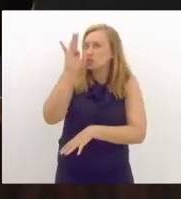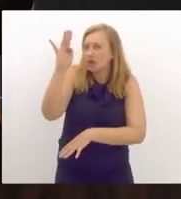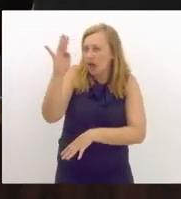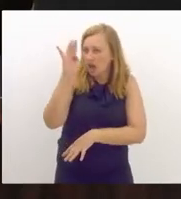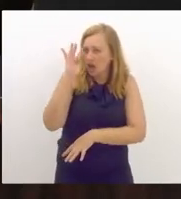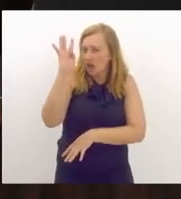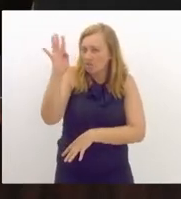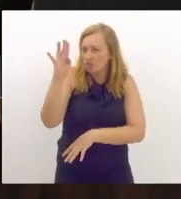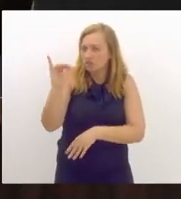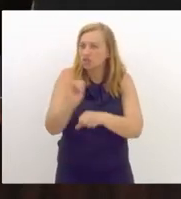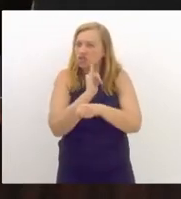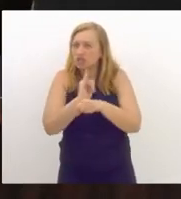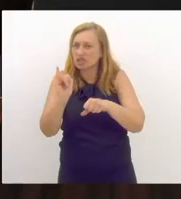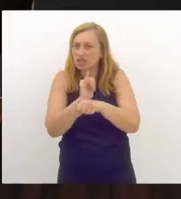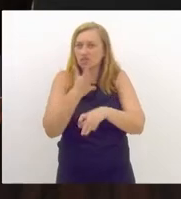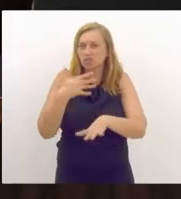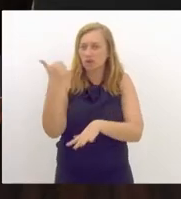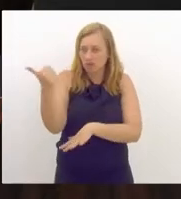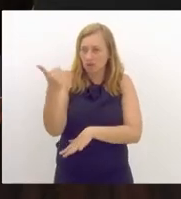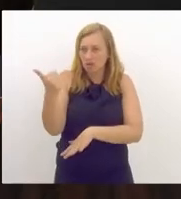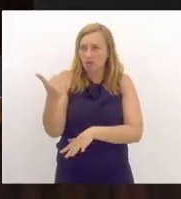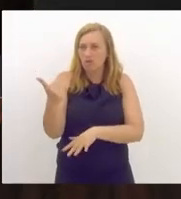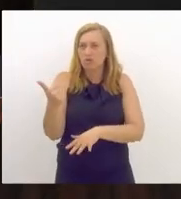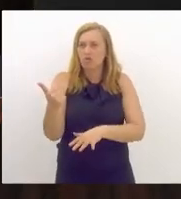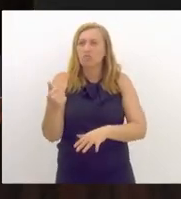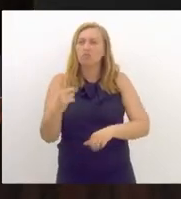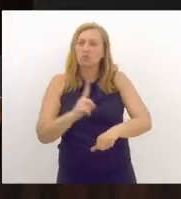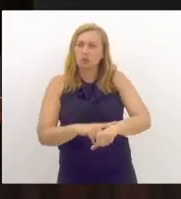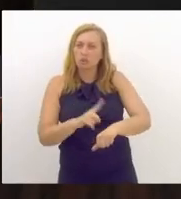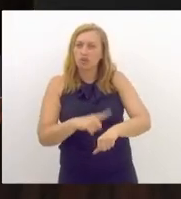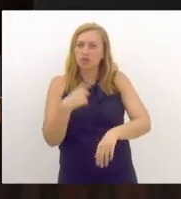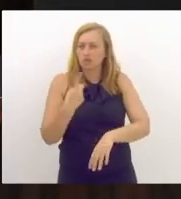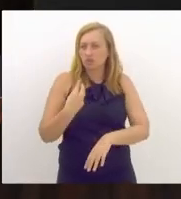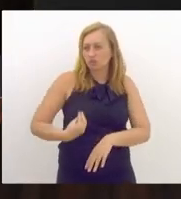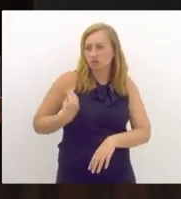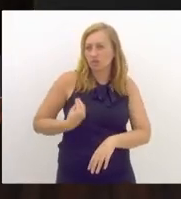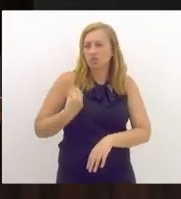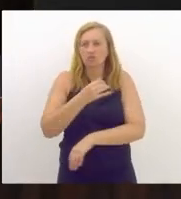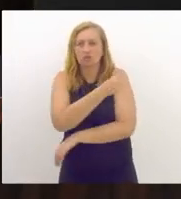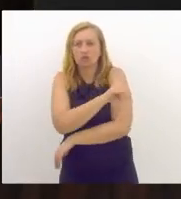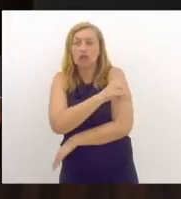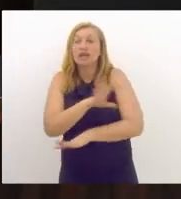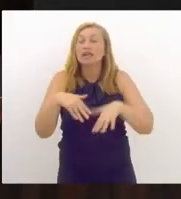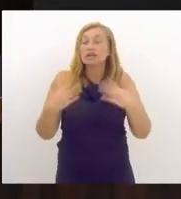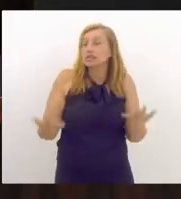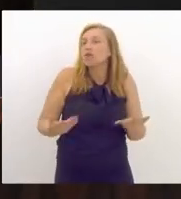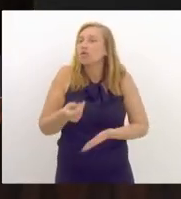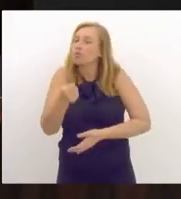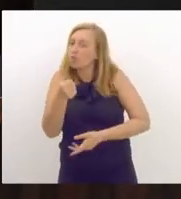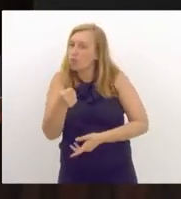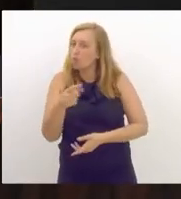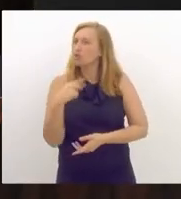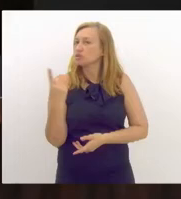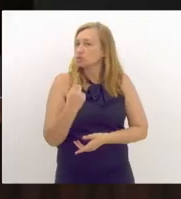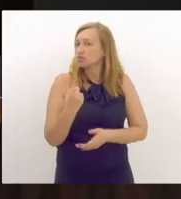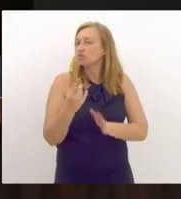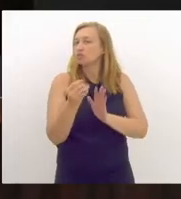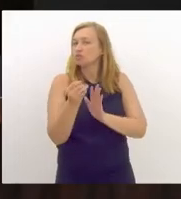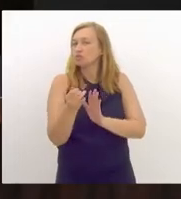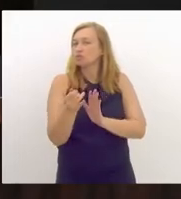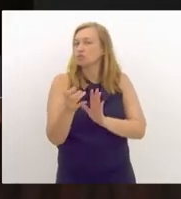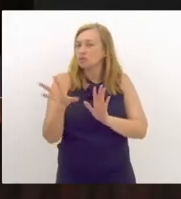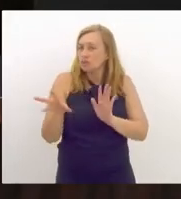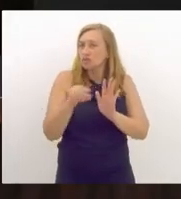sair das possíveis para a situação do Rio de Janeiro então é um pouco disso que fala esse relatório